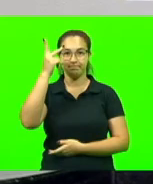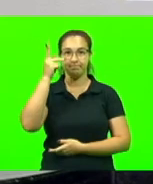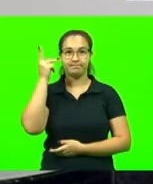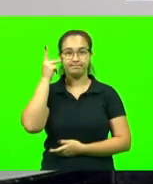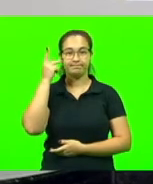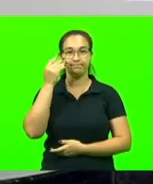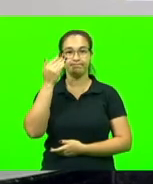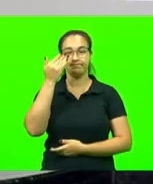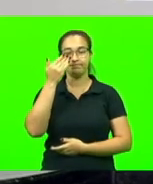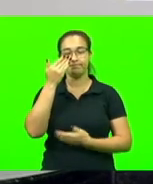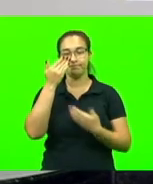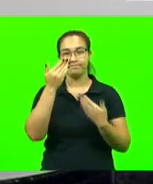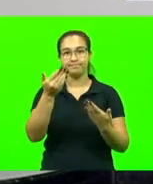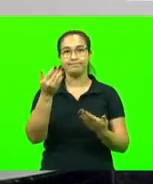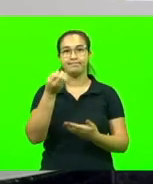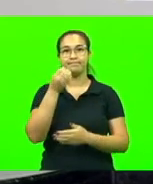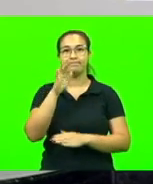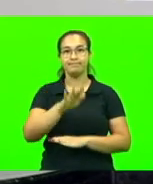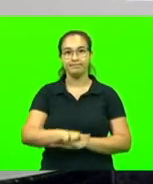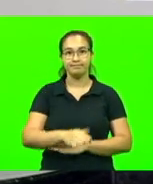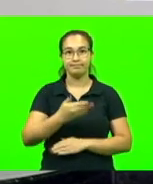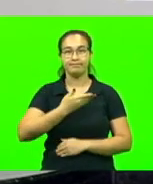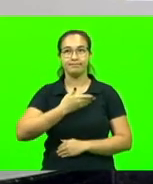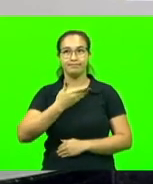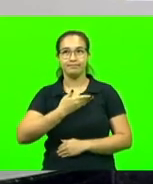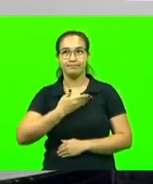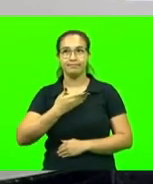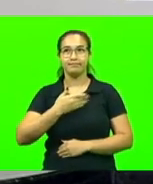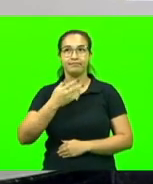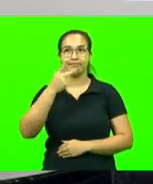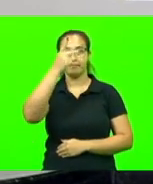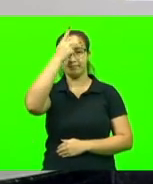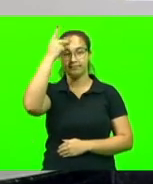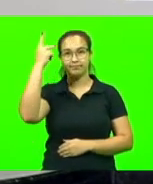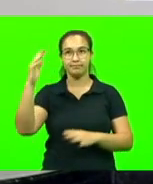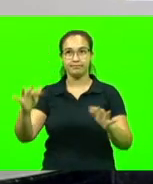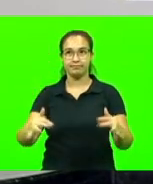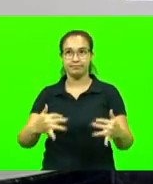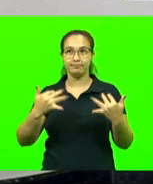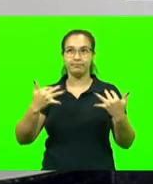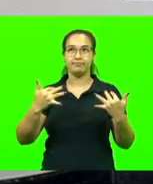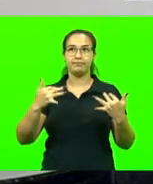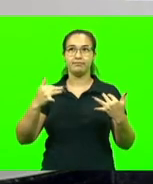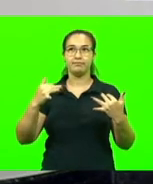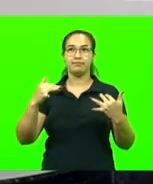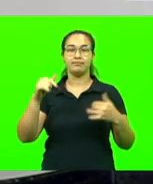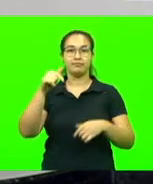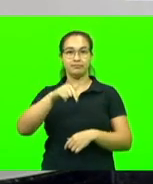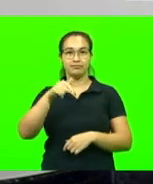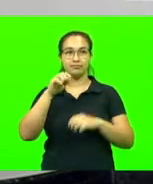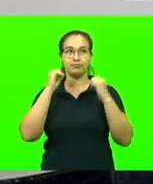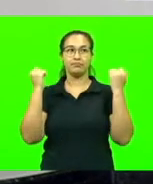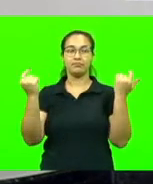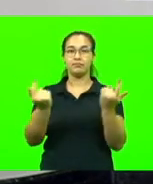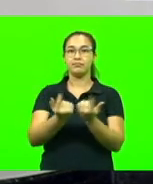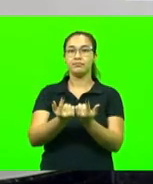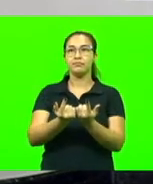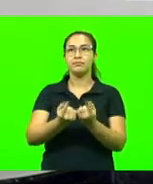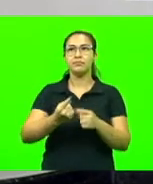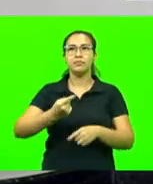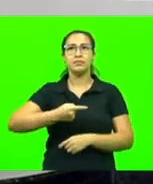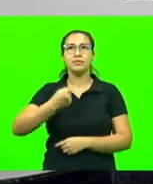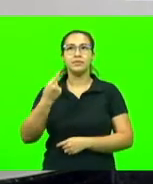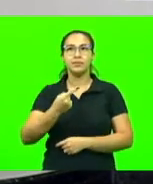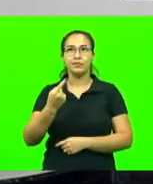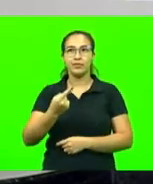meu presidente querido, colegas, pessoas que nos assistem e nos ouvem no canal aqui da LESC. Bem, primeiramente eu quero,